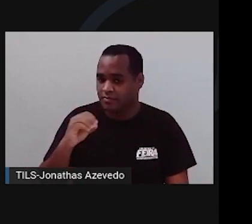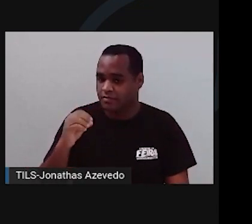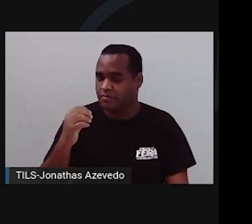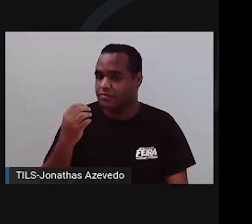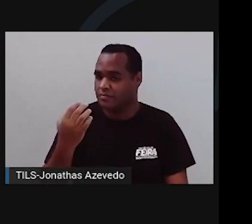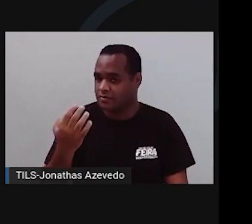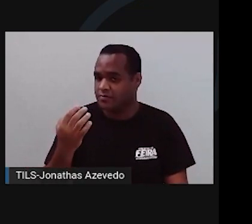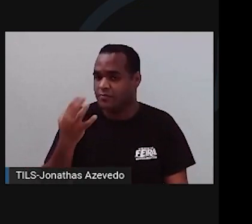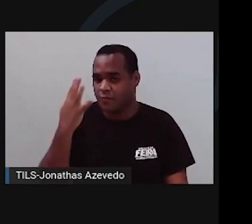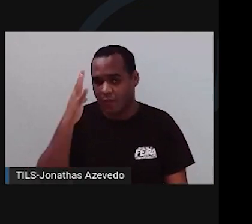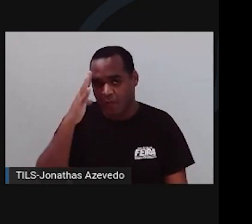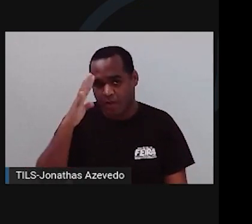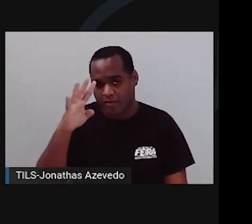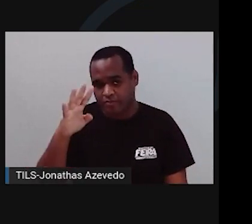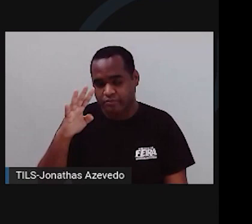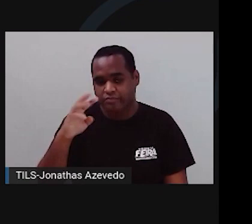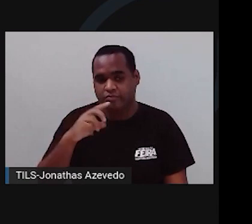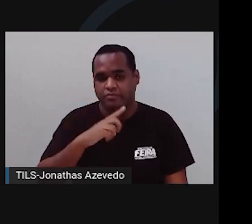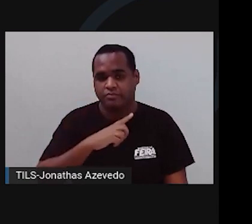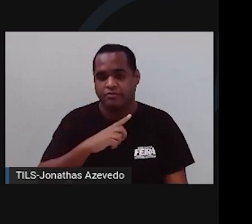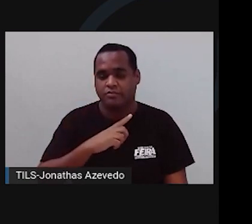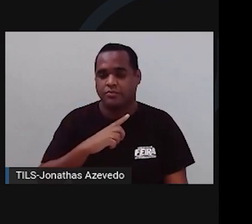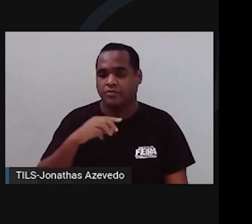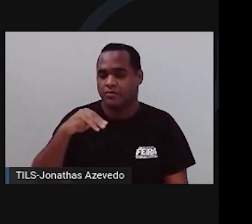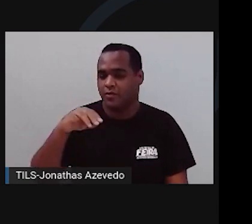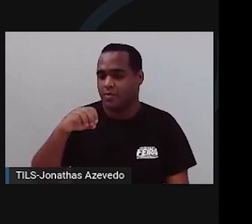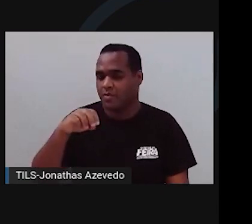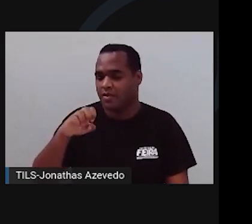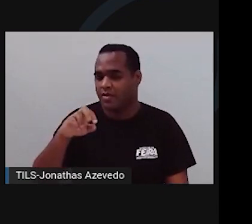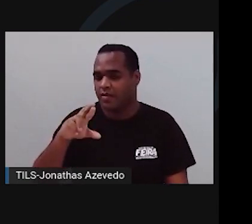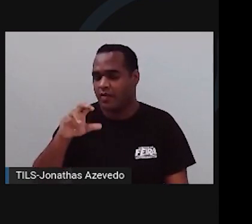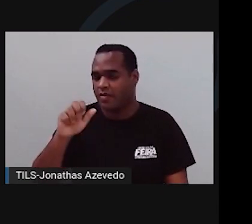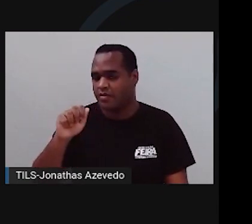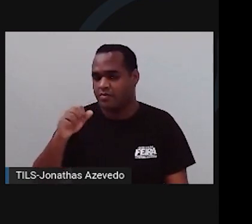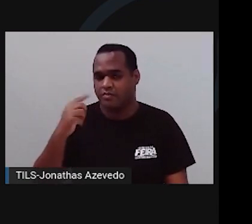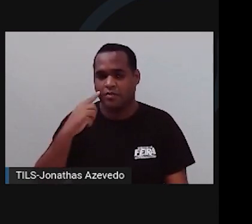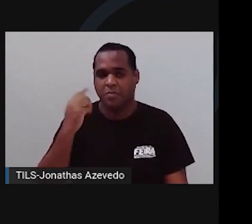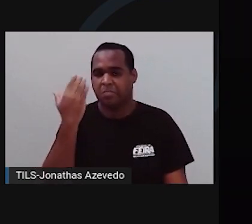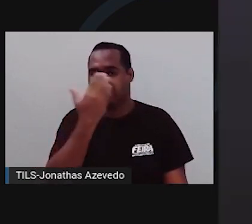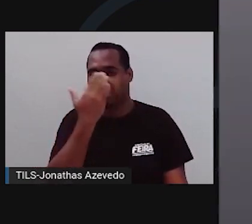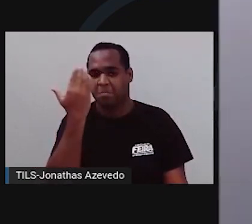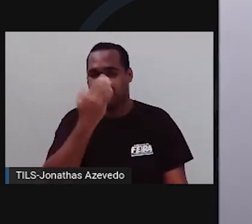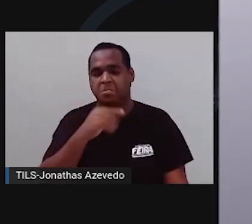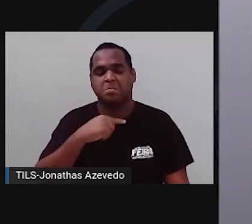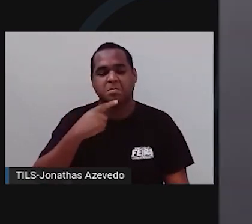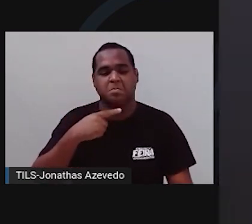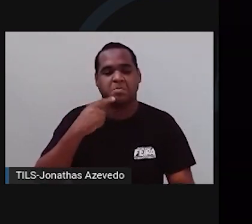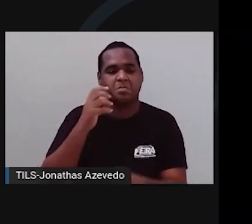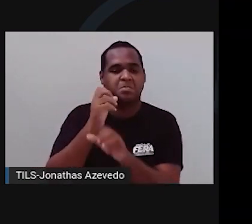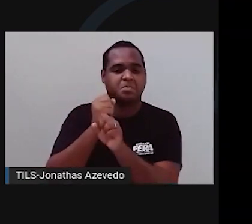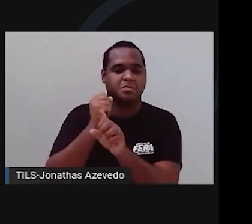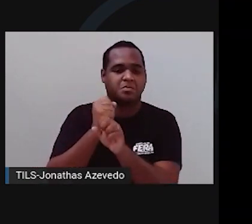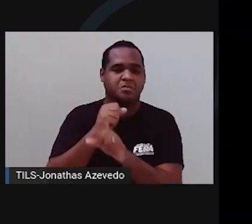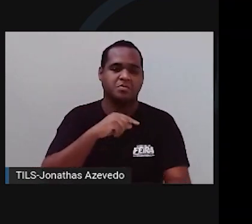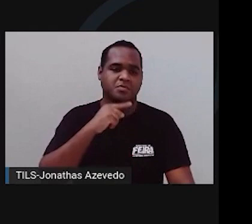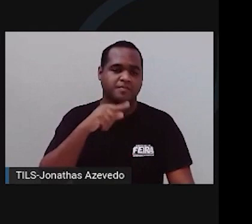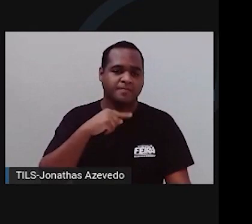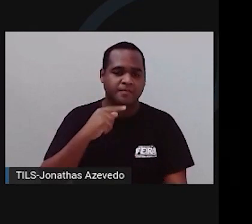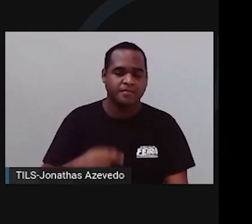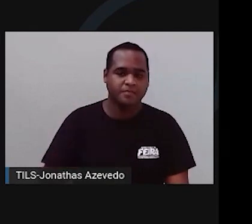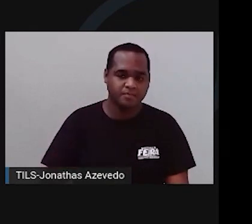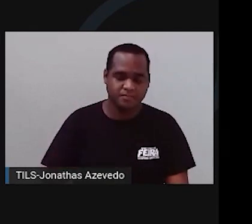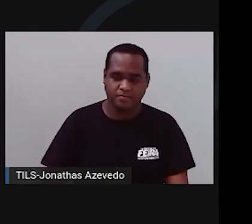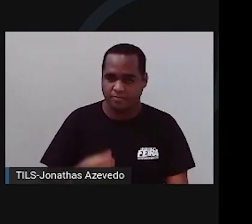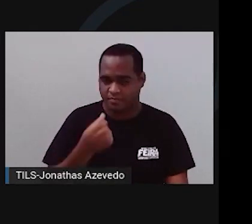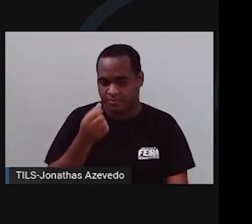no 4º dia será uma mórula, quando não conseguimos mais identificar o número de células. Entre 5 e